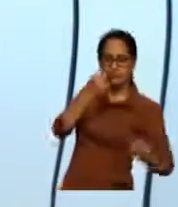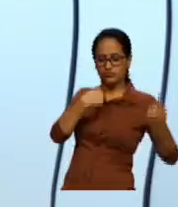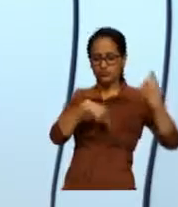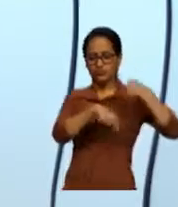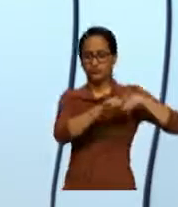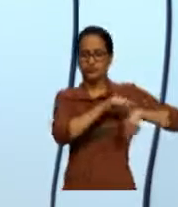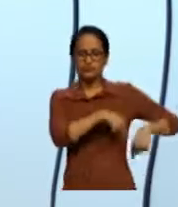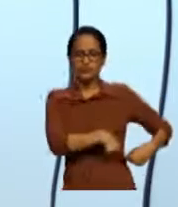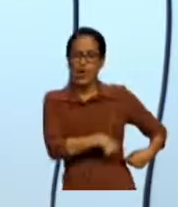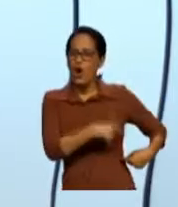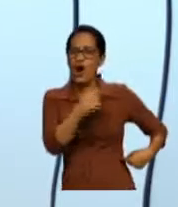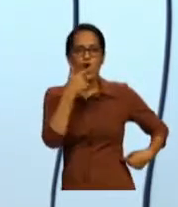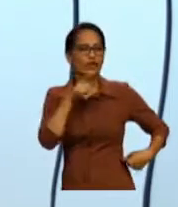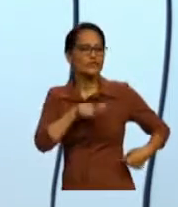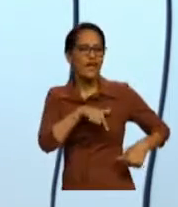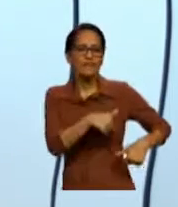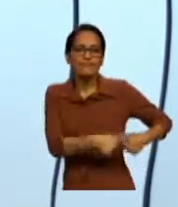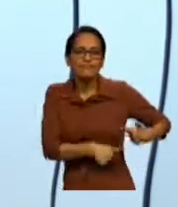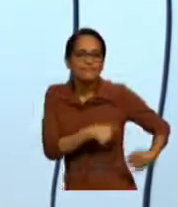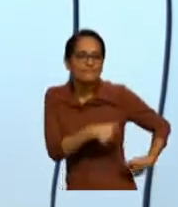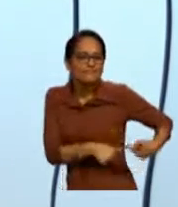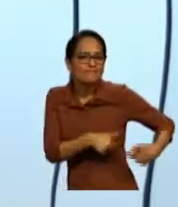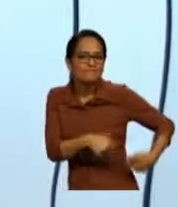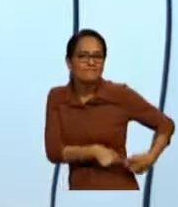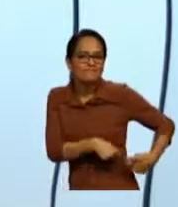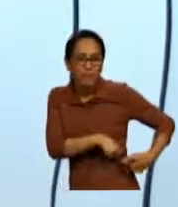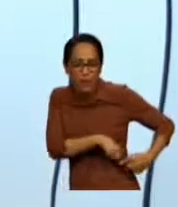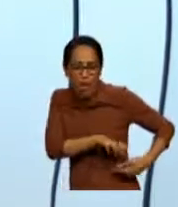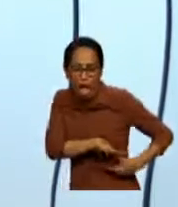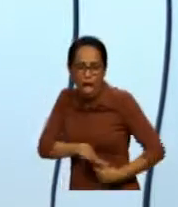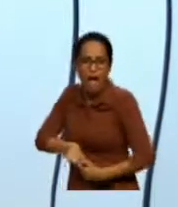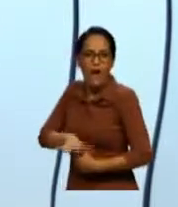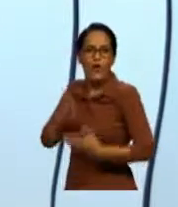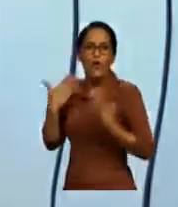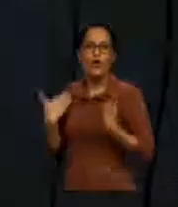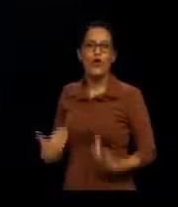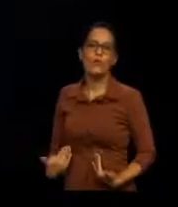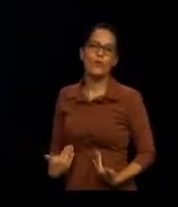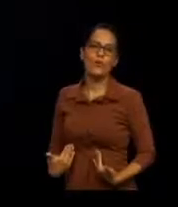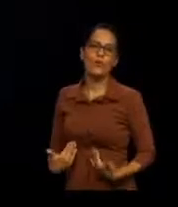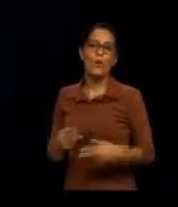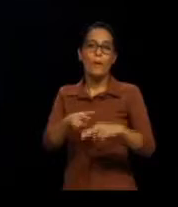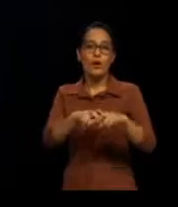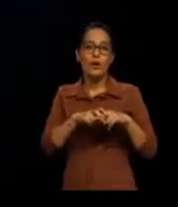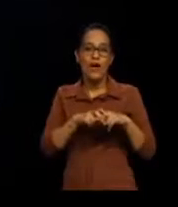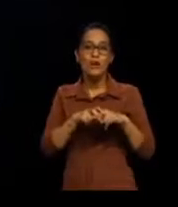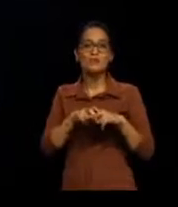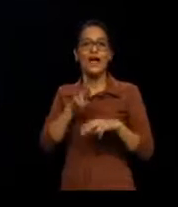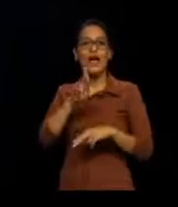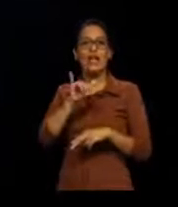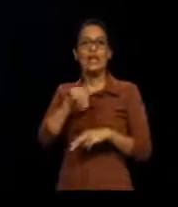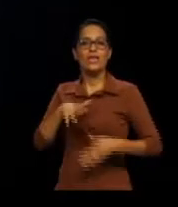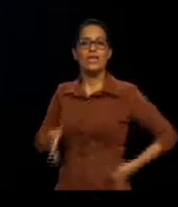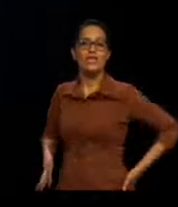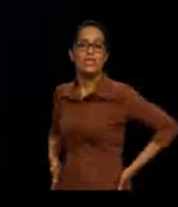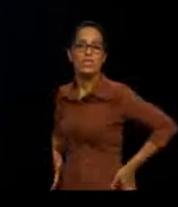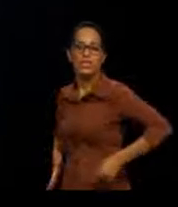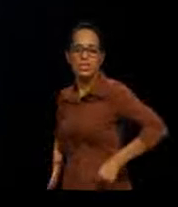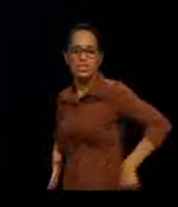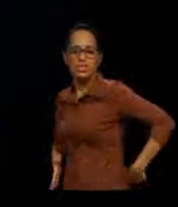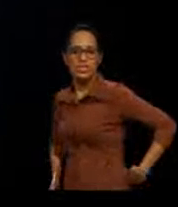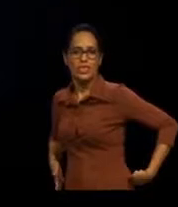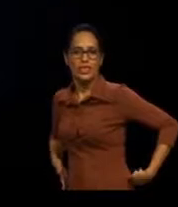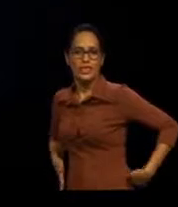não consegue fazer a vitamina D, que depois ela vai lá para o rim e vai trabalhar de modo